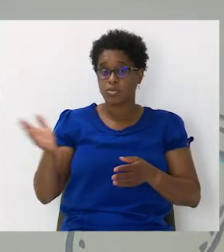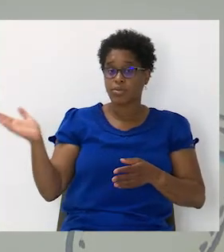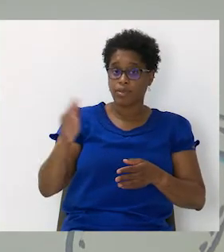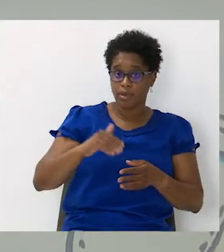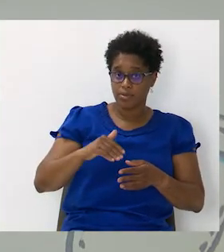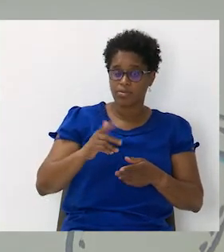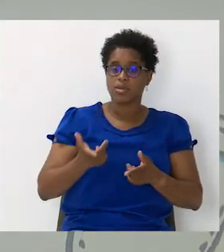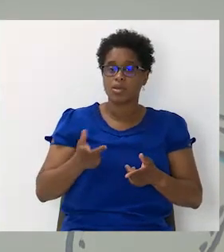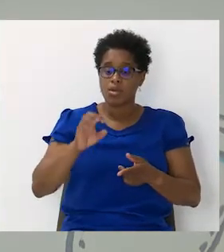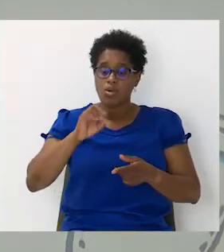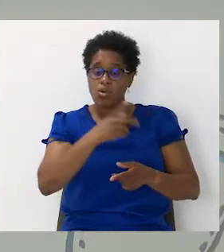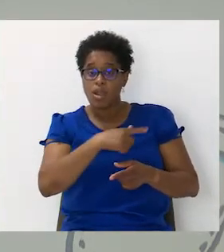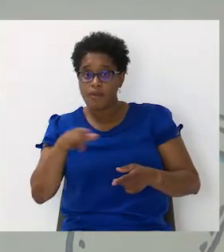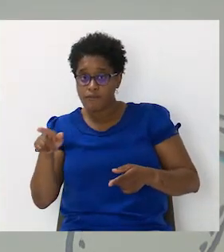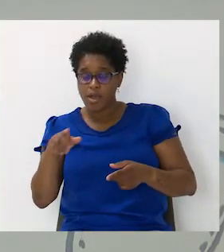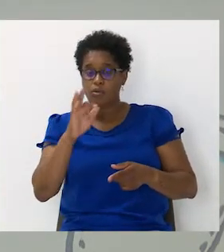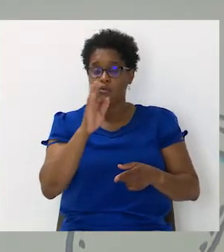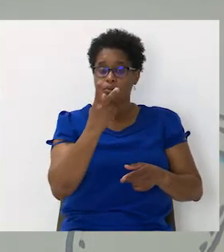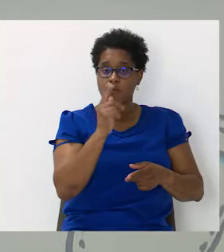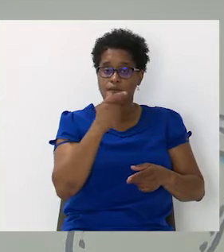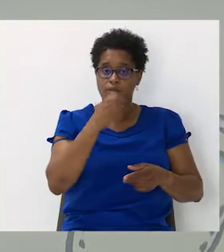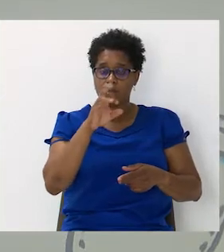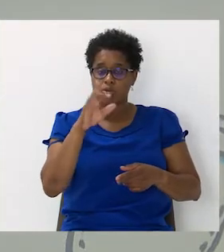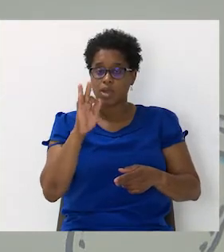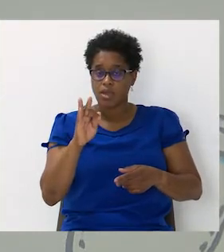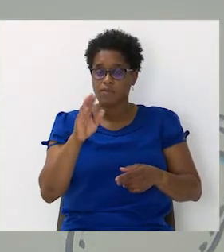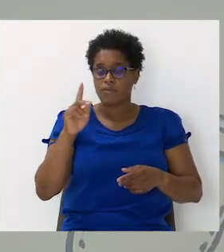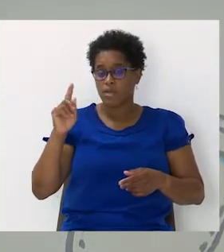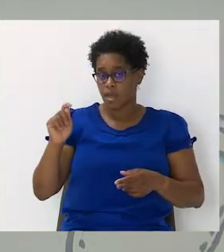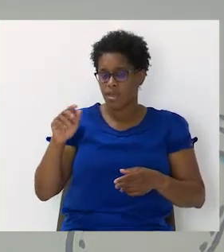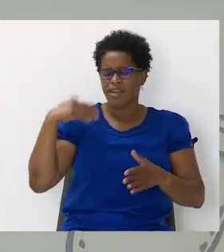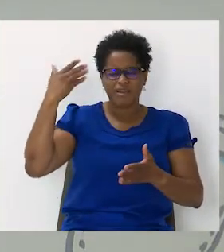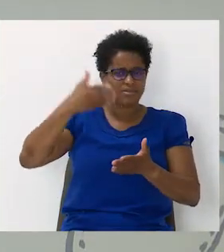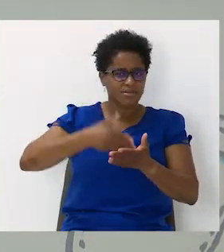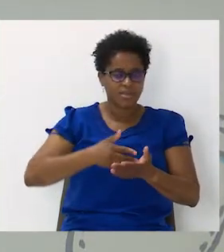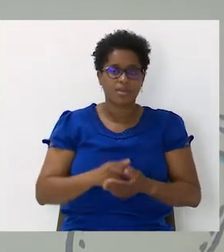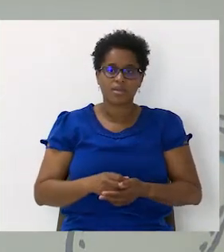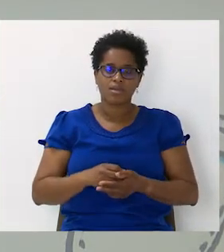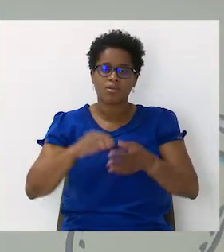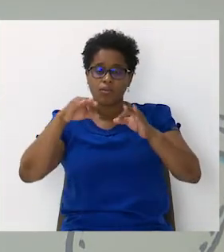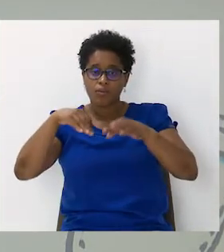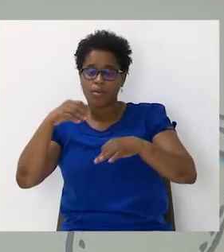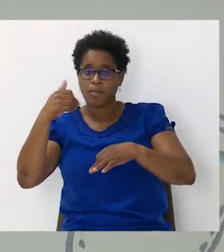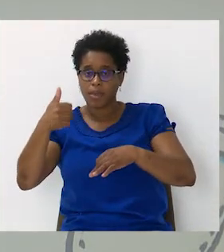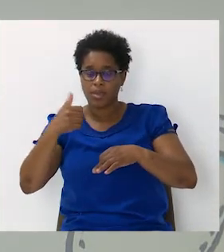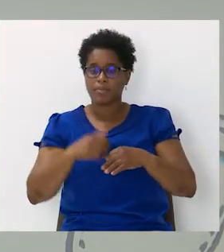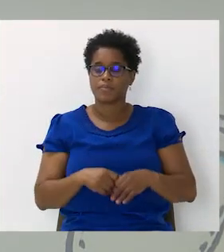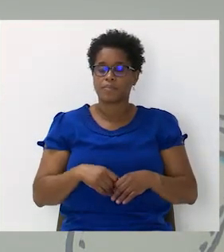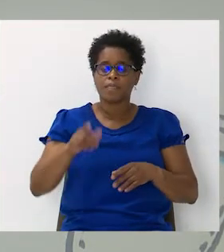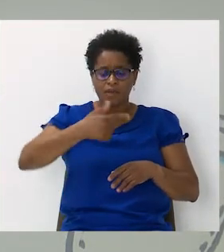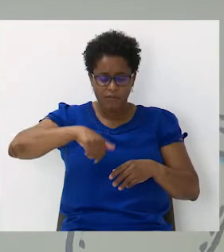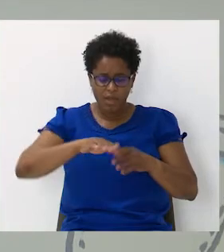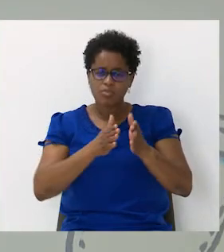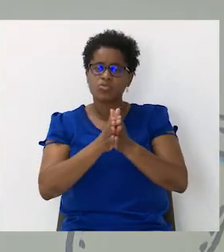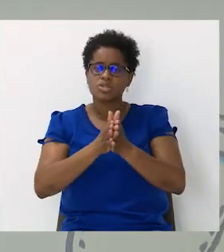trazer ou levar o vetor FE até a extremidade B. Vamos utilizar